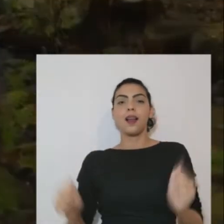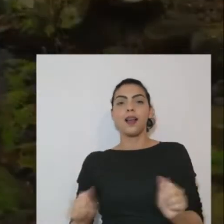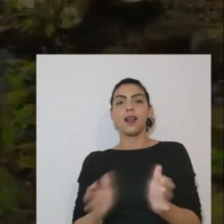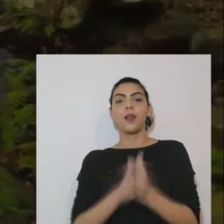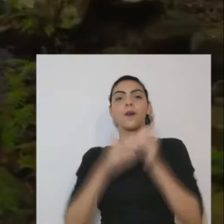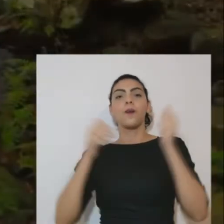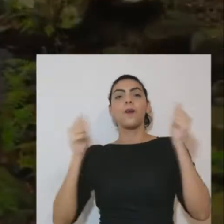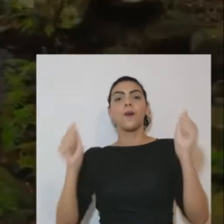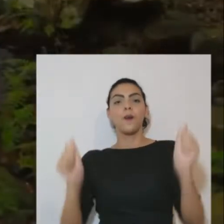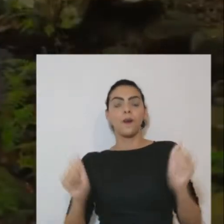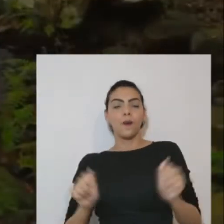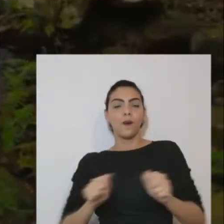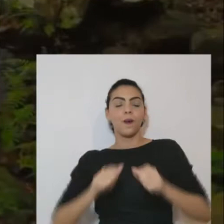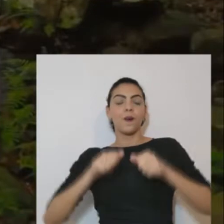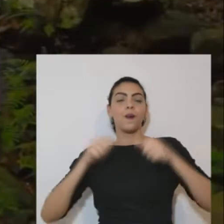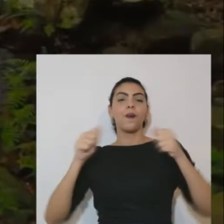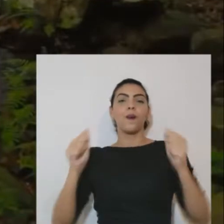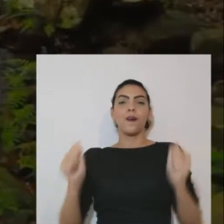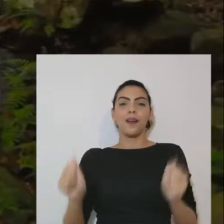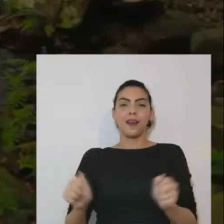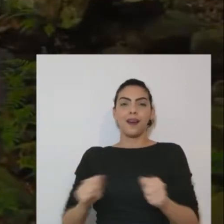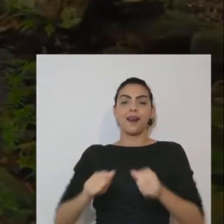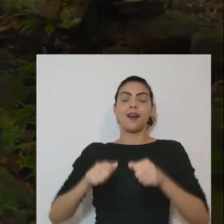aleluia, aleluia.